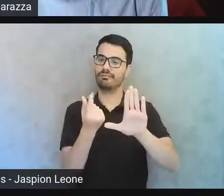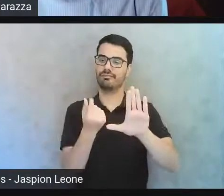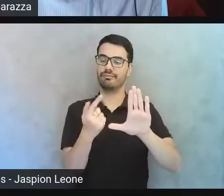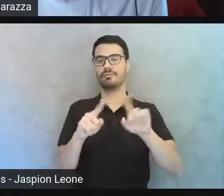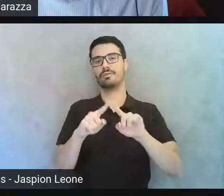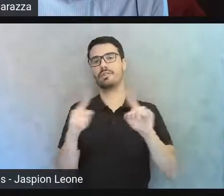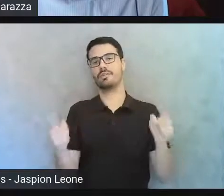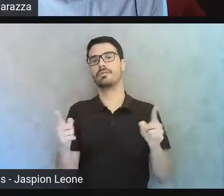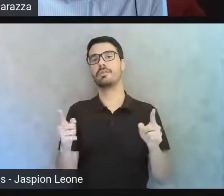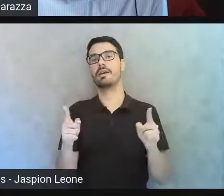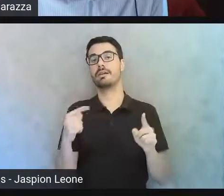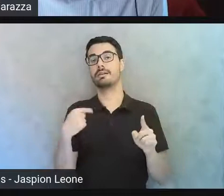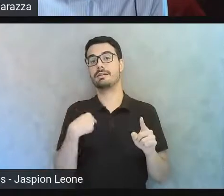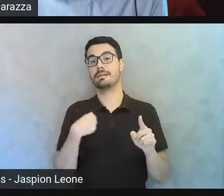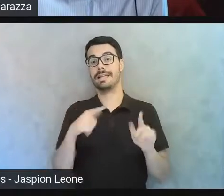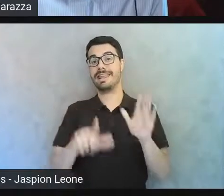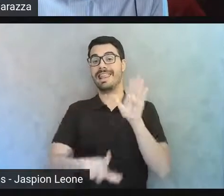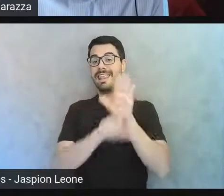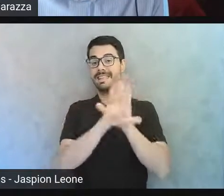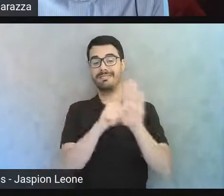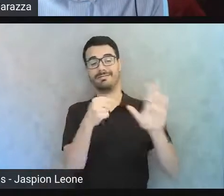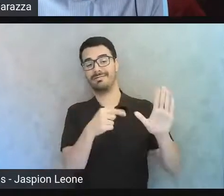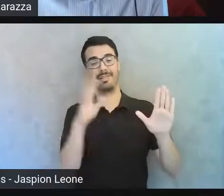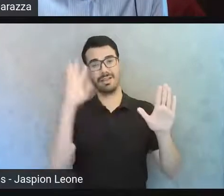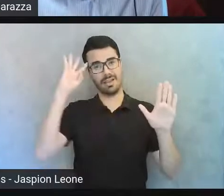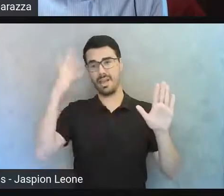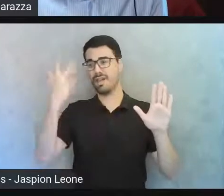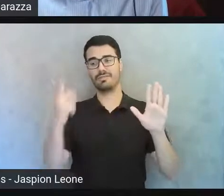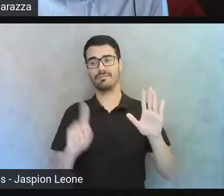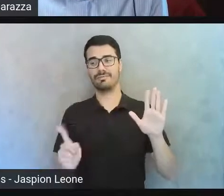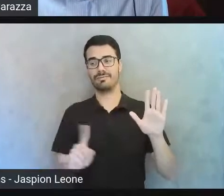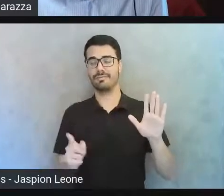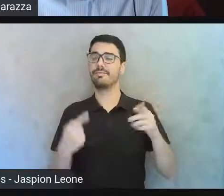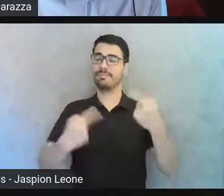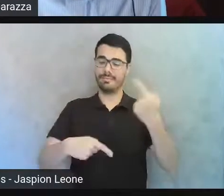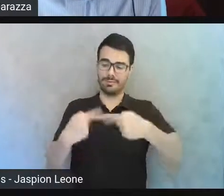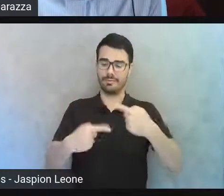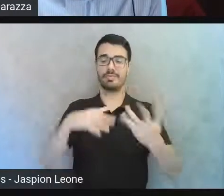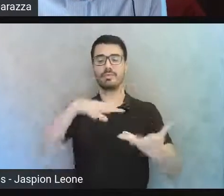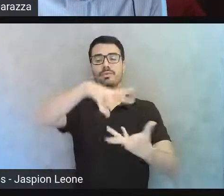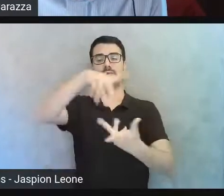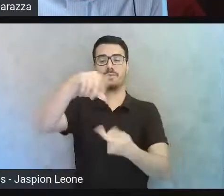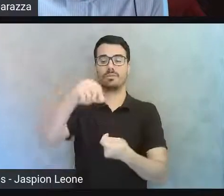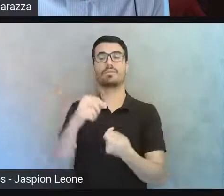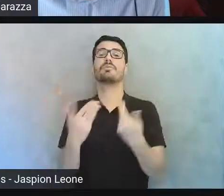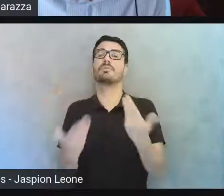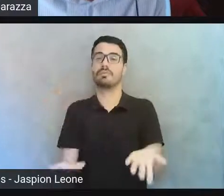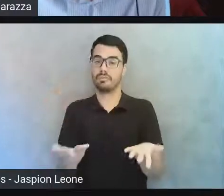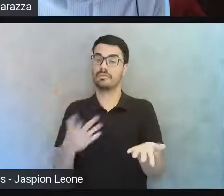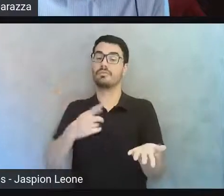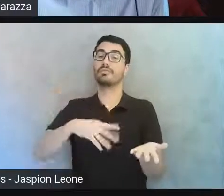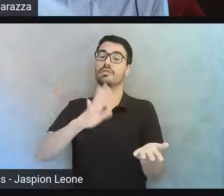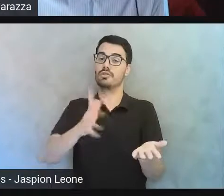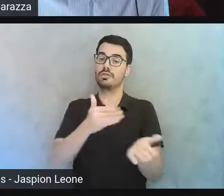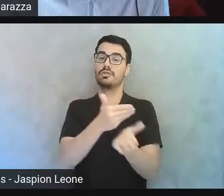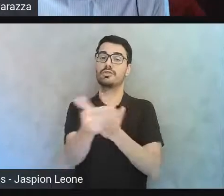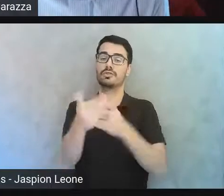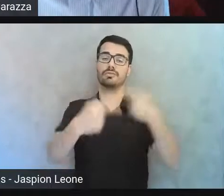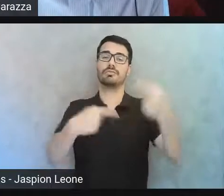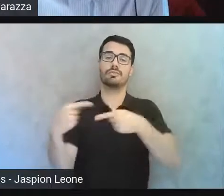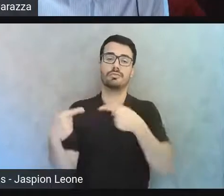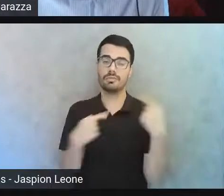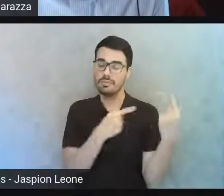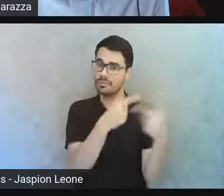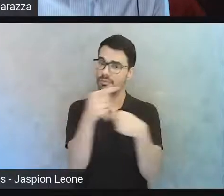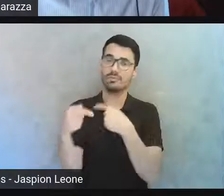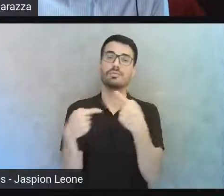passaria necessariamente pela legislação brasileira, mas é preciso uma discussão global sobre essa questão, e acho que é algo que tem